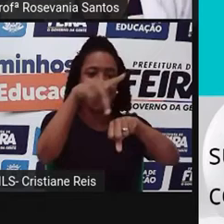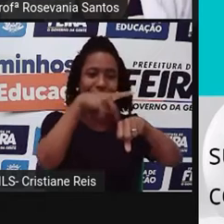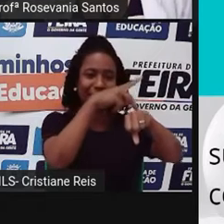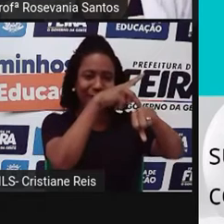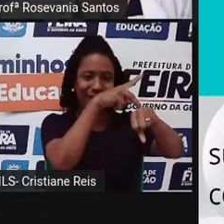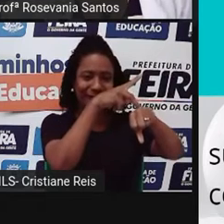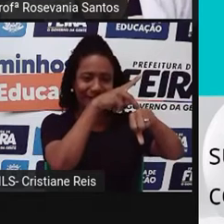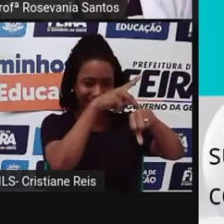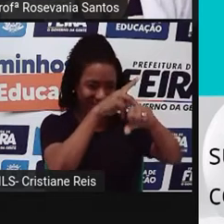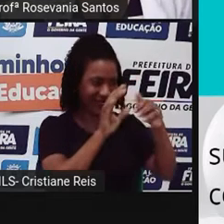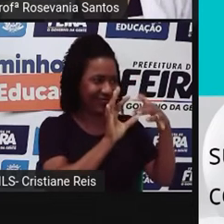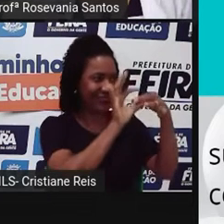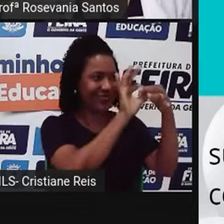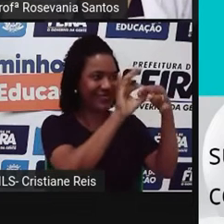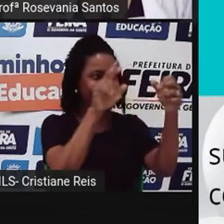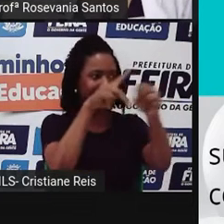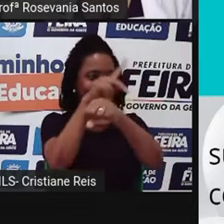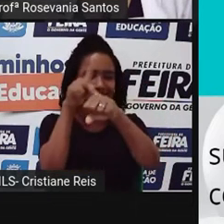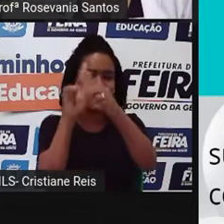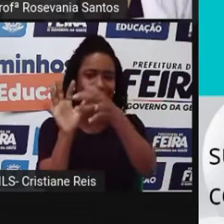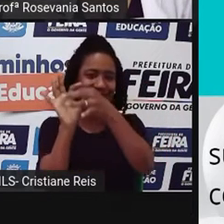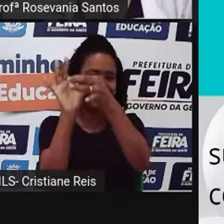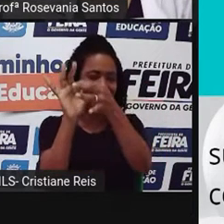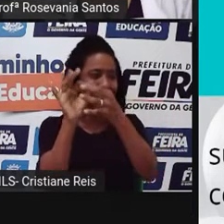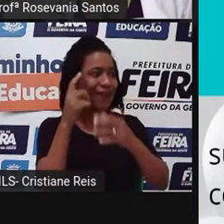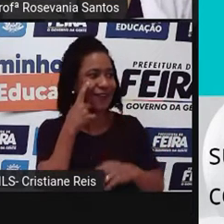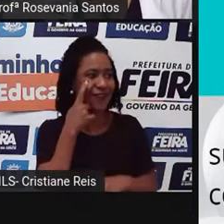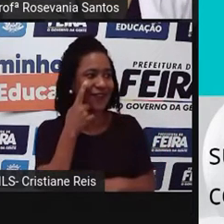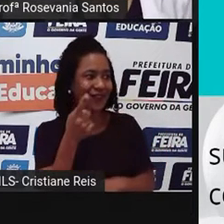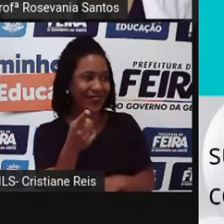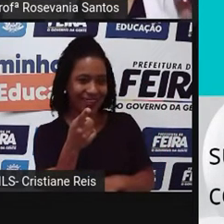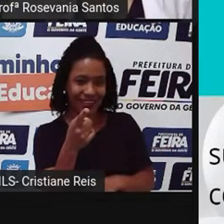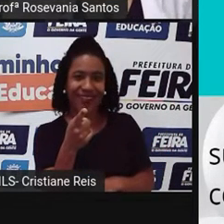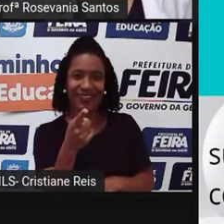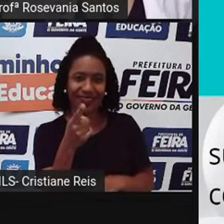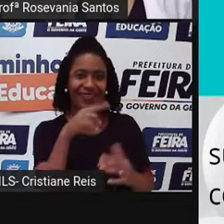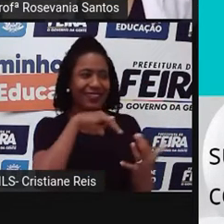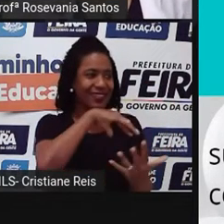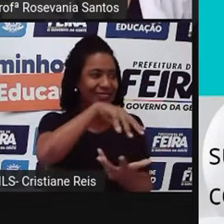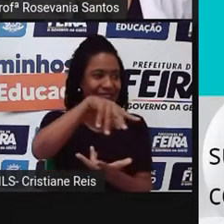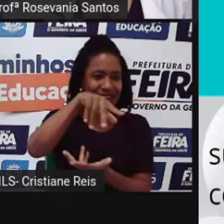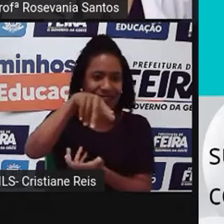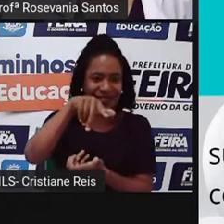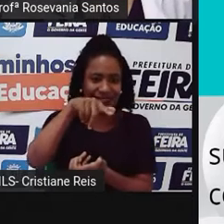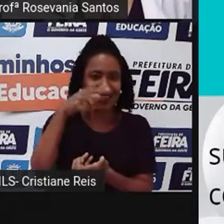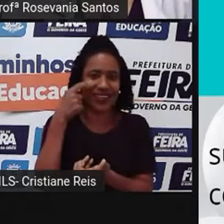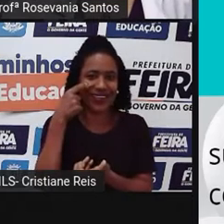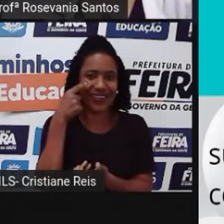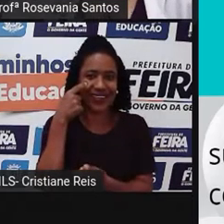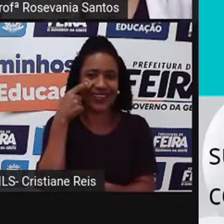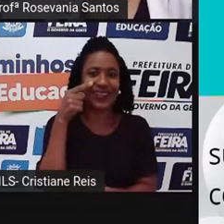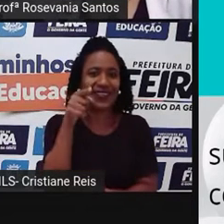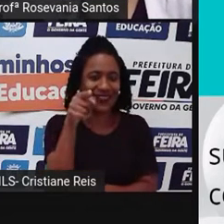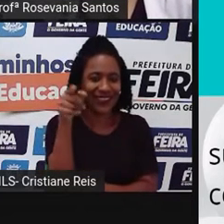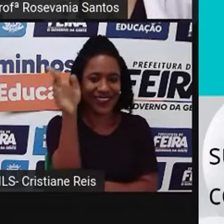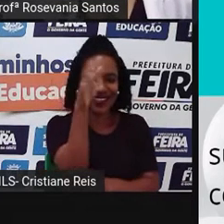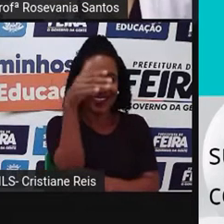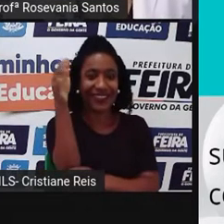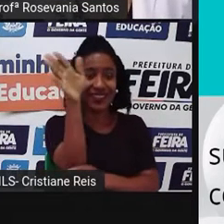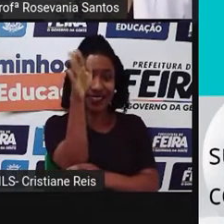aqui o espacinho do globo, né, com várias bandeiras. Olha essa bandeirinha aqui, gente. Todo mundo reconheceu aí logo, né, o